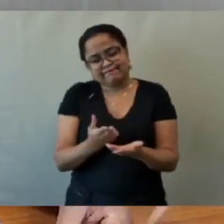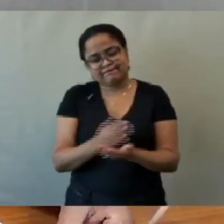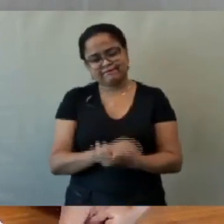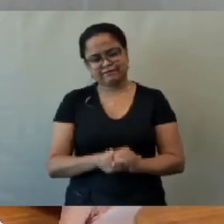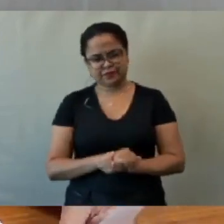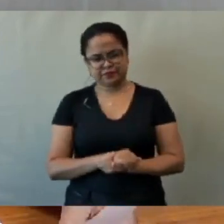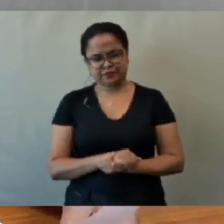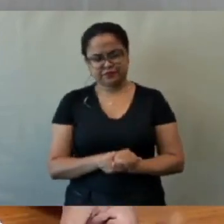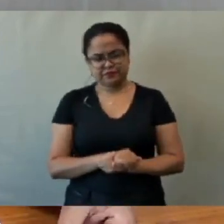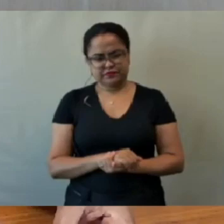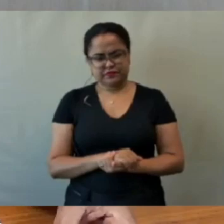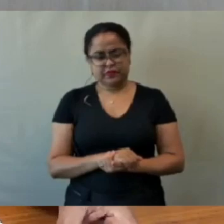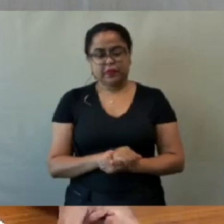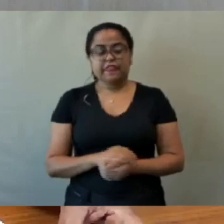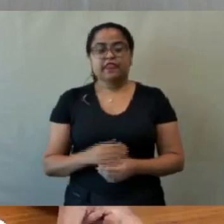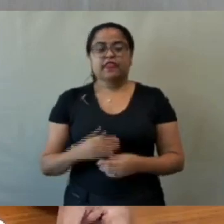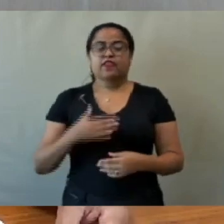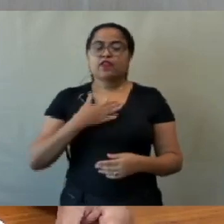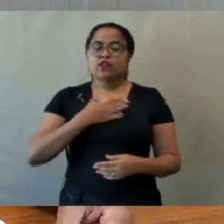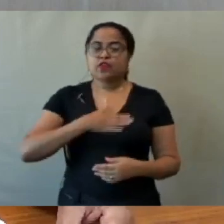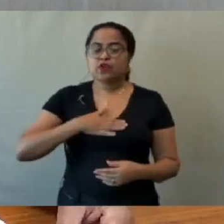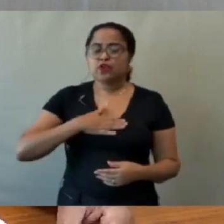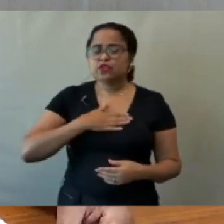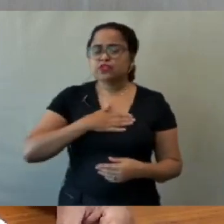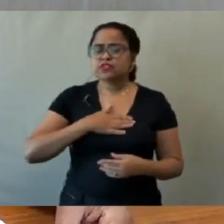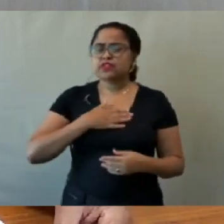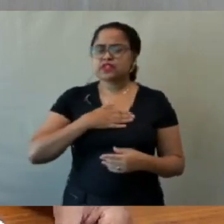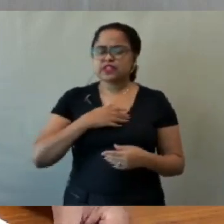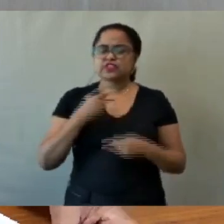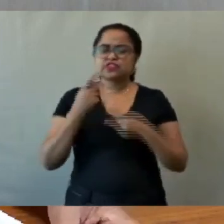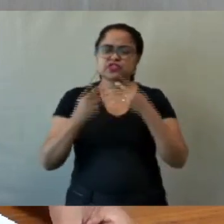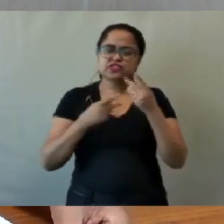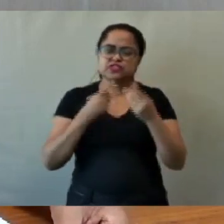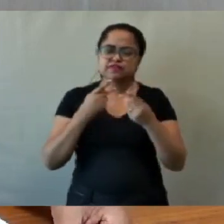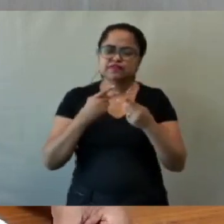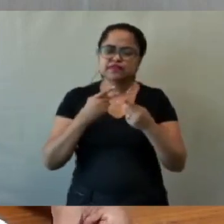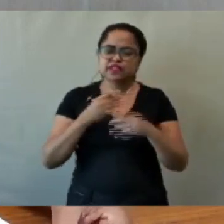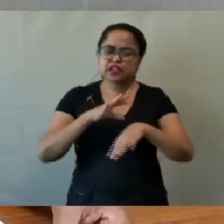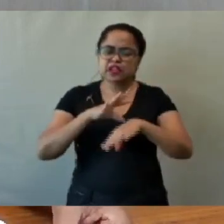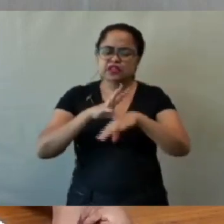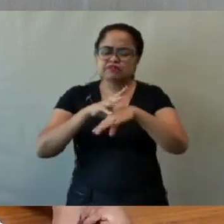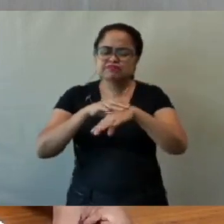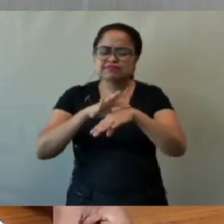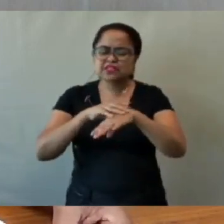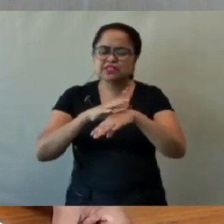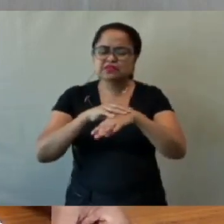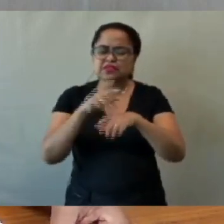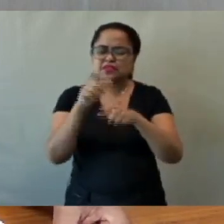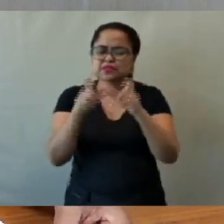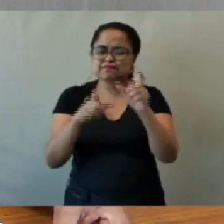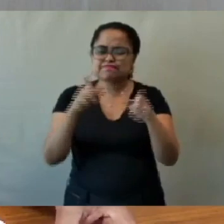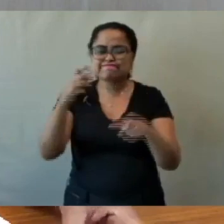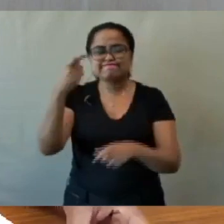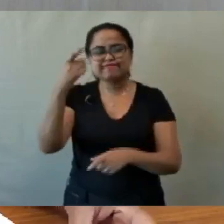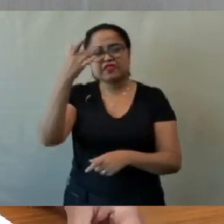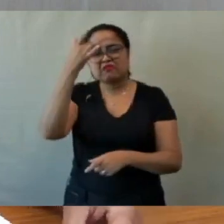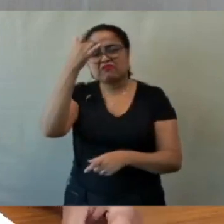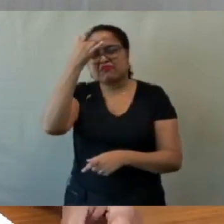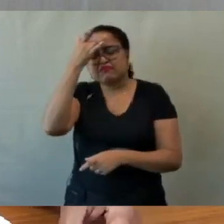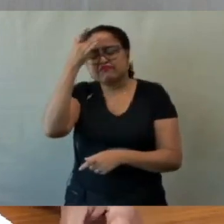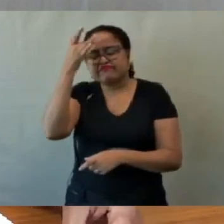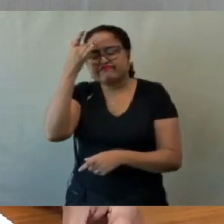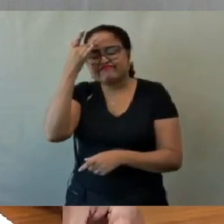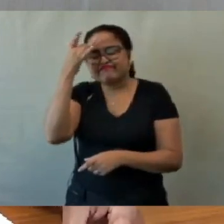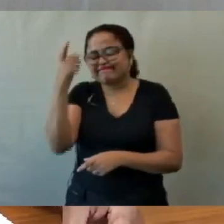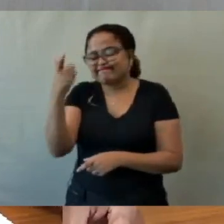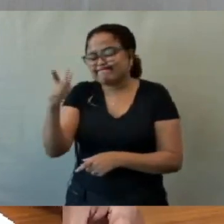E eu gostaria de dizer que o adoecimento está muito grande, principalmente o adoecimento mental. Eu mesmo...